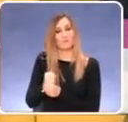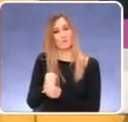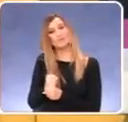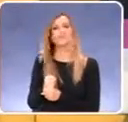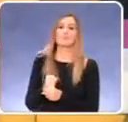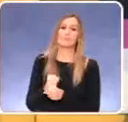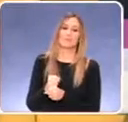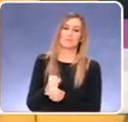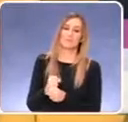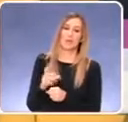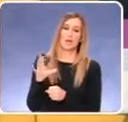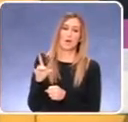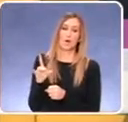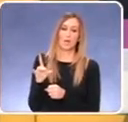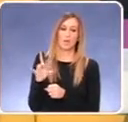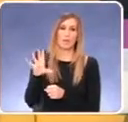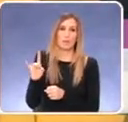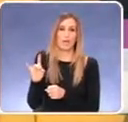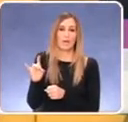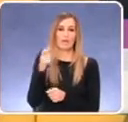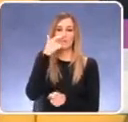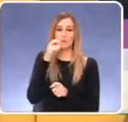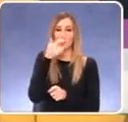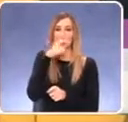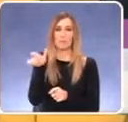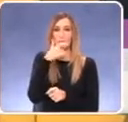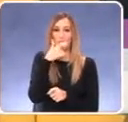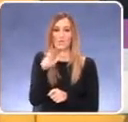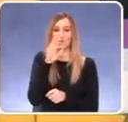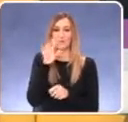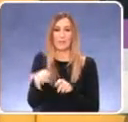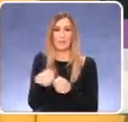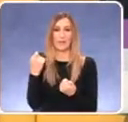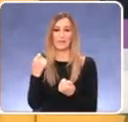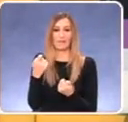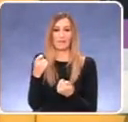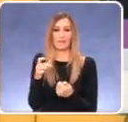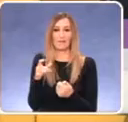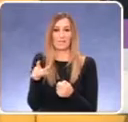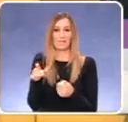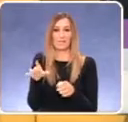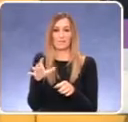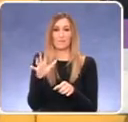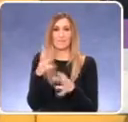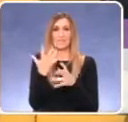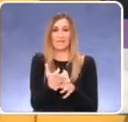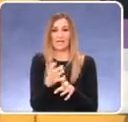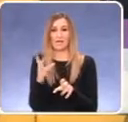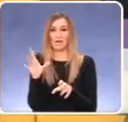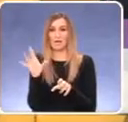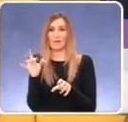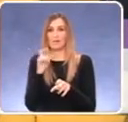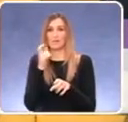de cola é tipo super cola. As pessoas têm prótese de tirar e pôr. Se a prótese partir, secam a prótese, põem um bocadinho de cola, juntam e ela